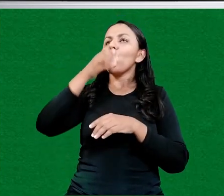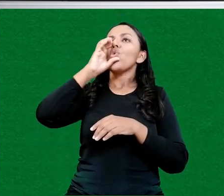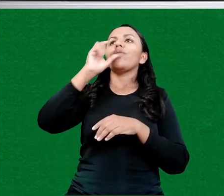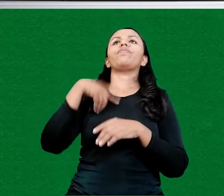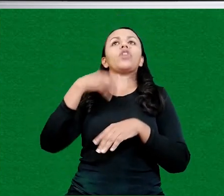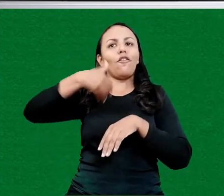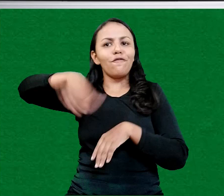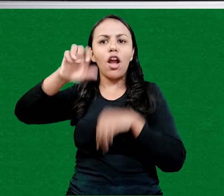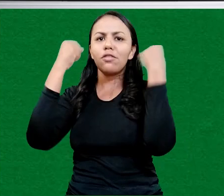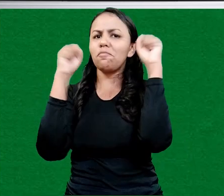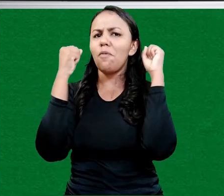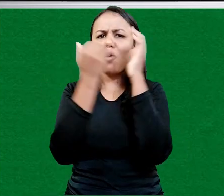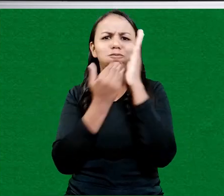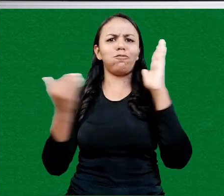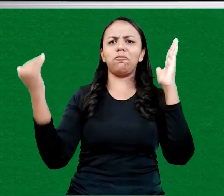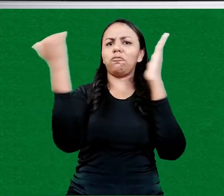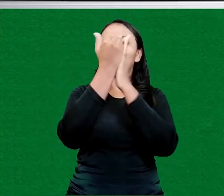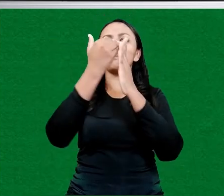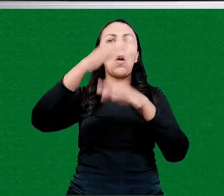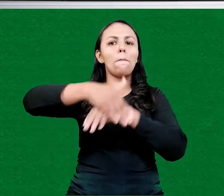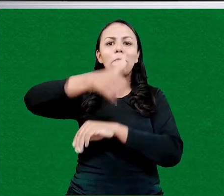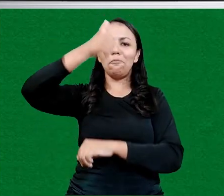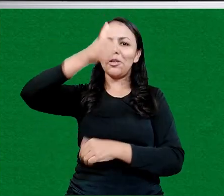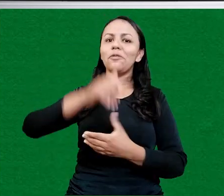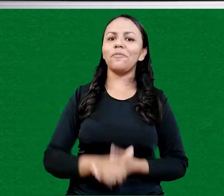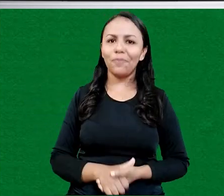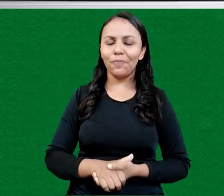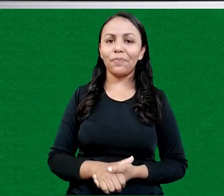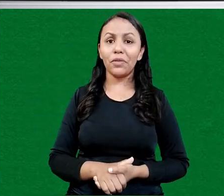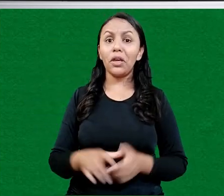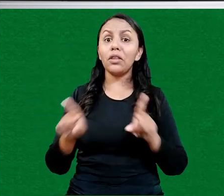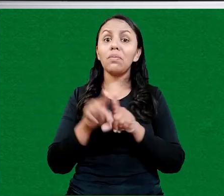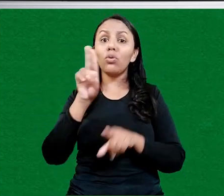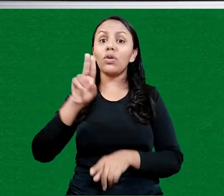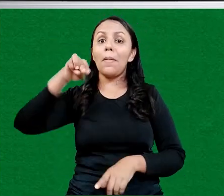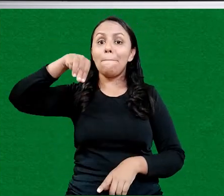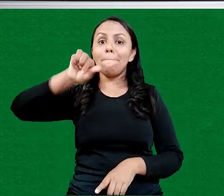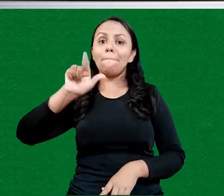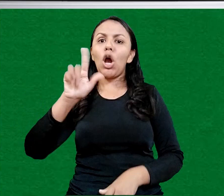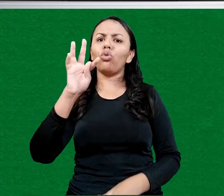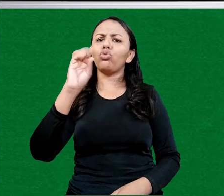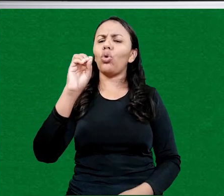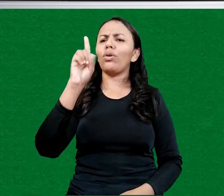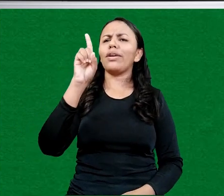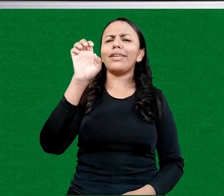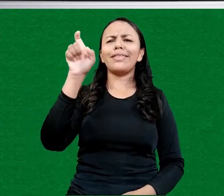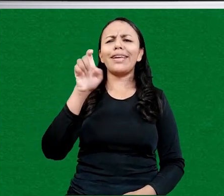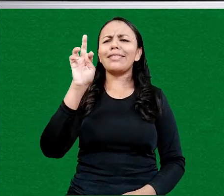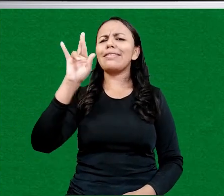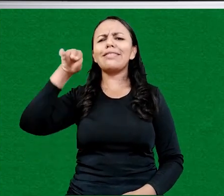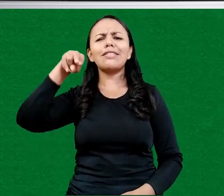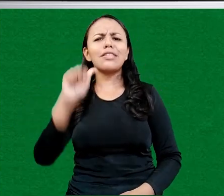muito melhor do que você possa imaginar. Por que não utilizar maltodestrina que é vendida em lojas